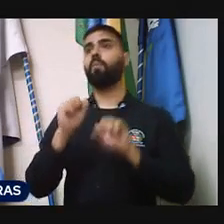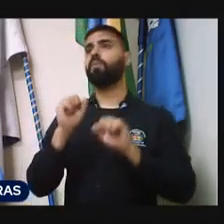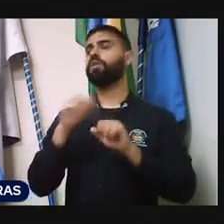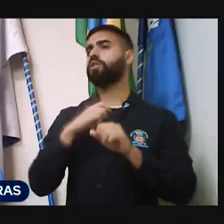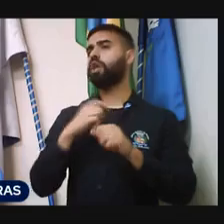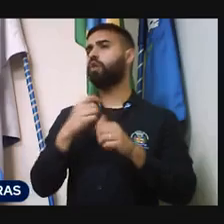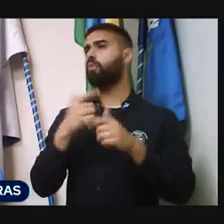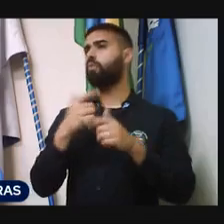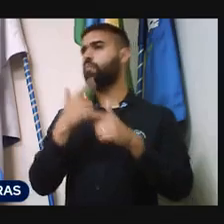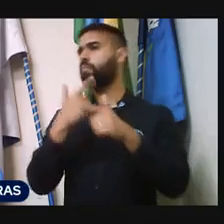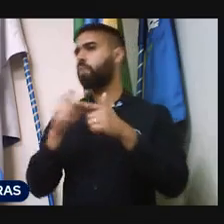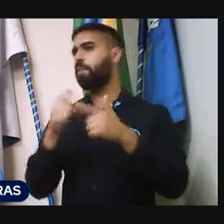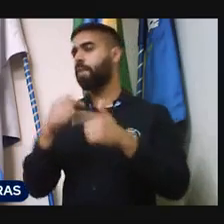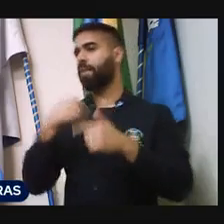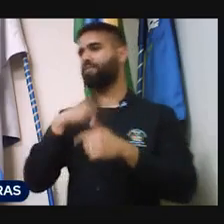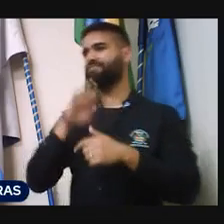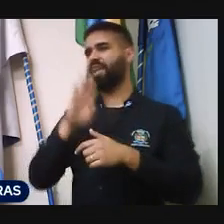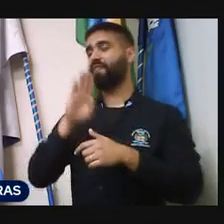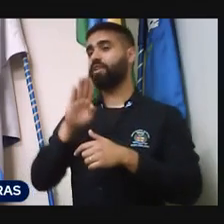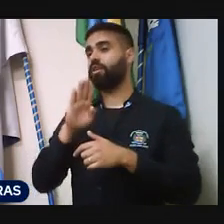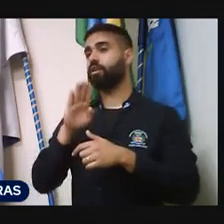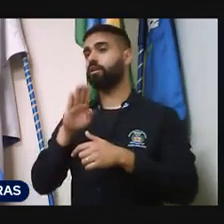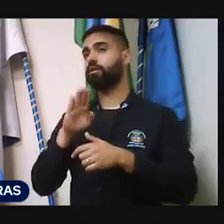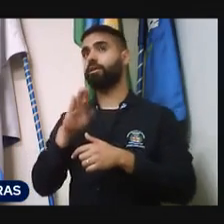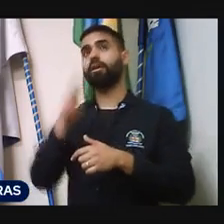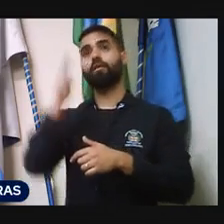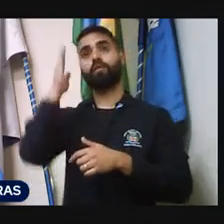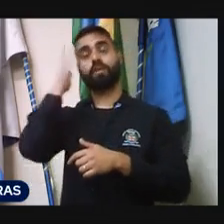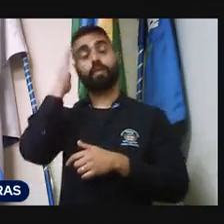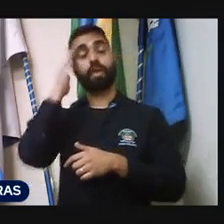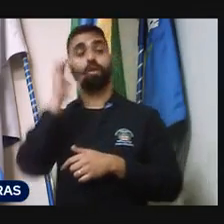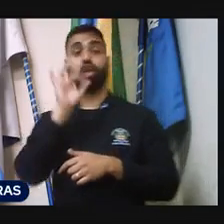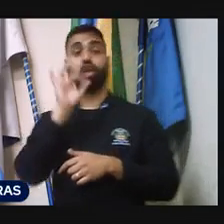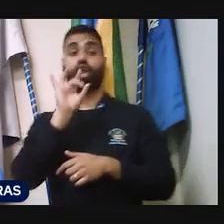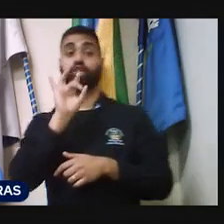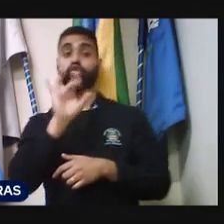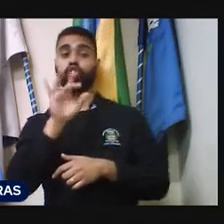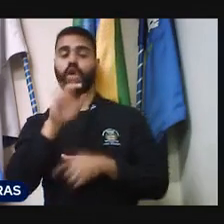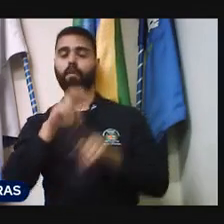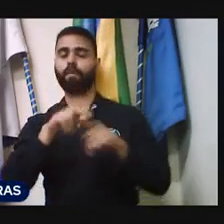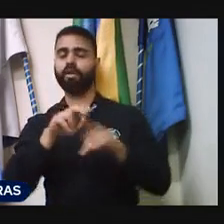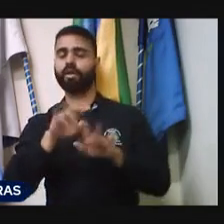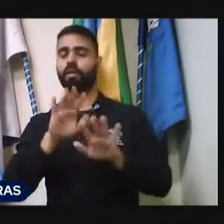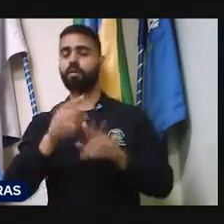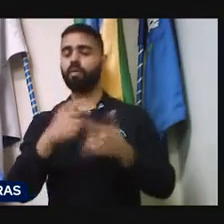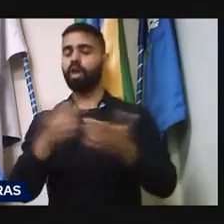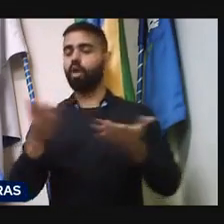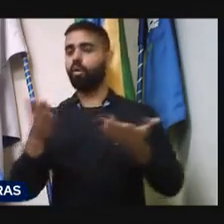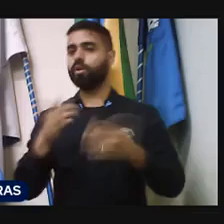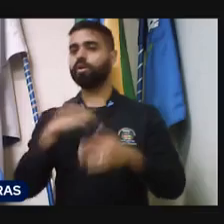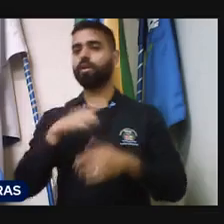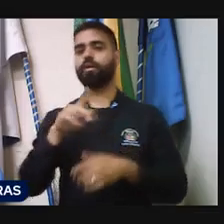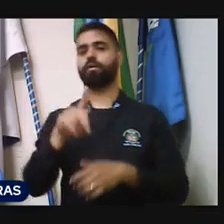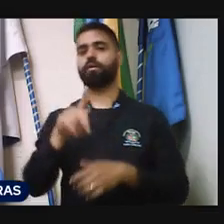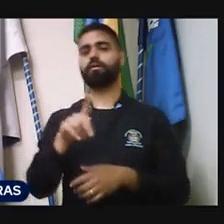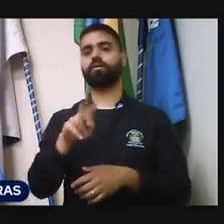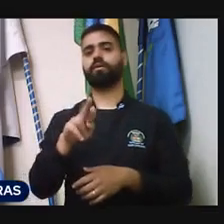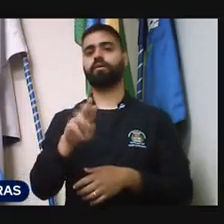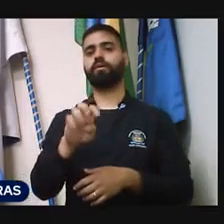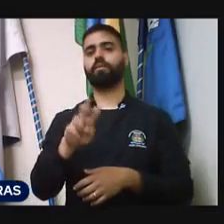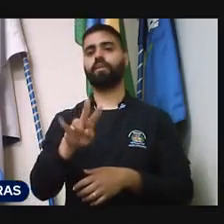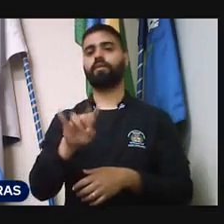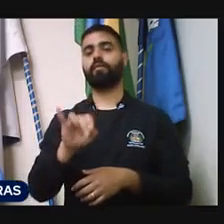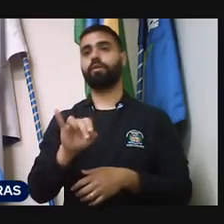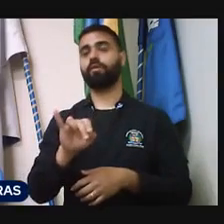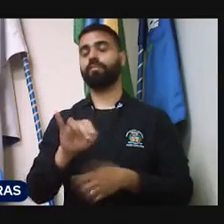mandato e o Paulo que não sairia a gente vai ver e não é só por isso porque hoje a gente tem o Previ né